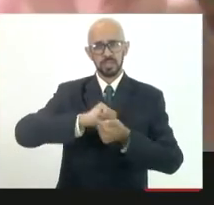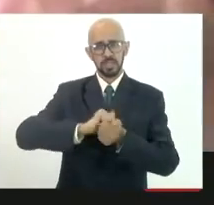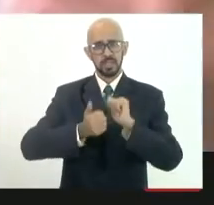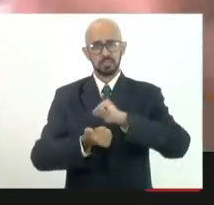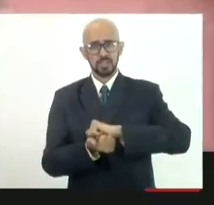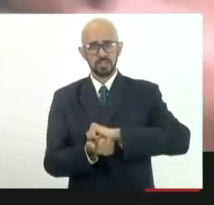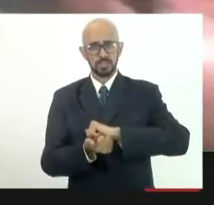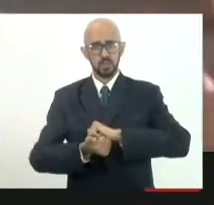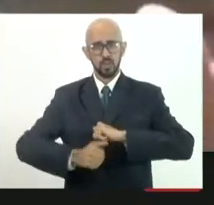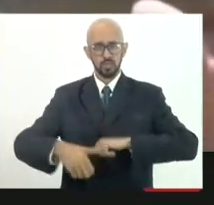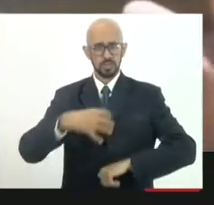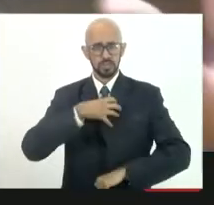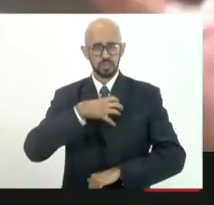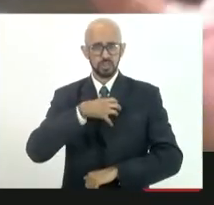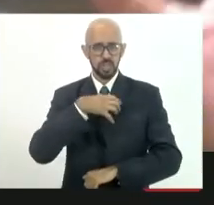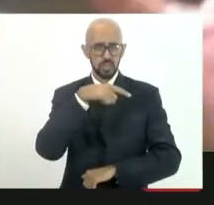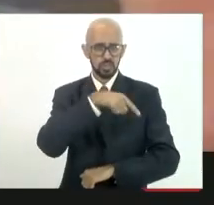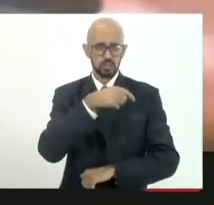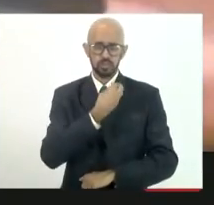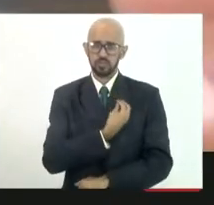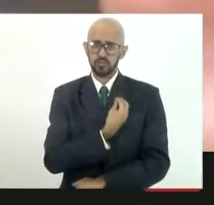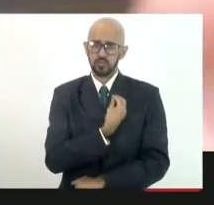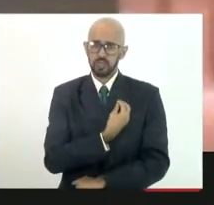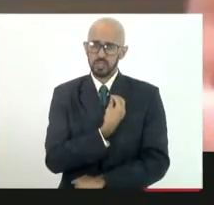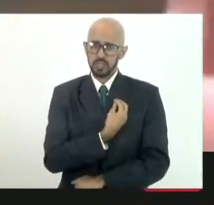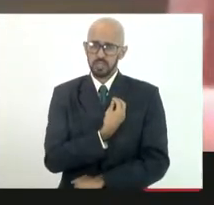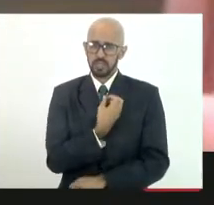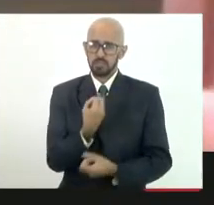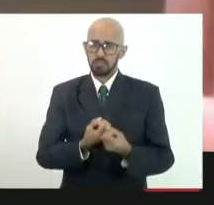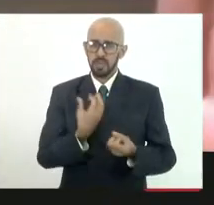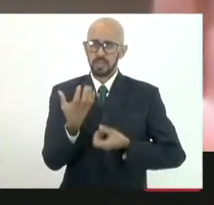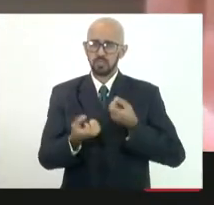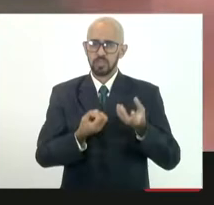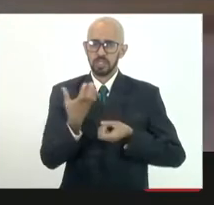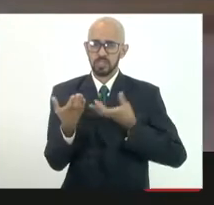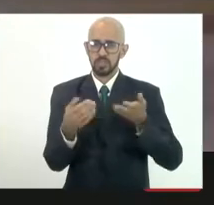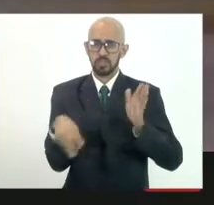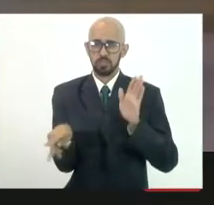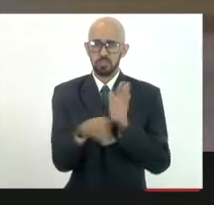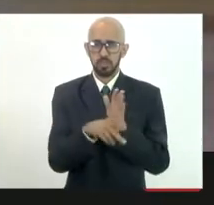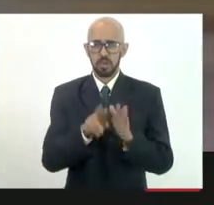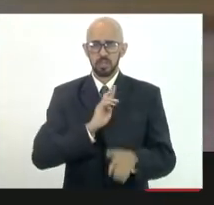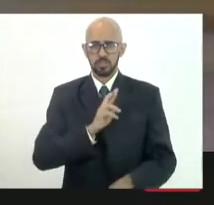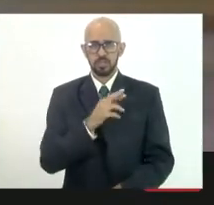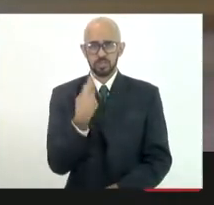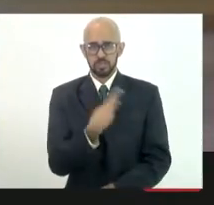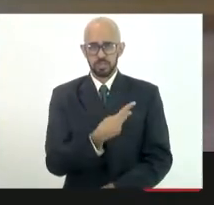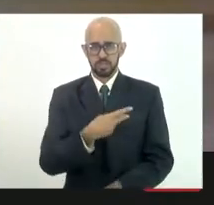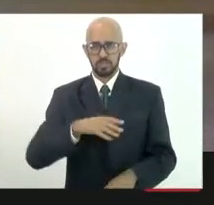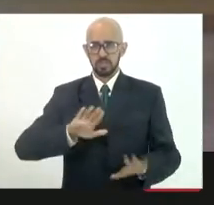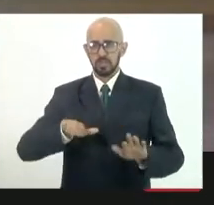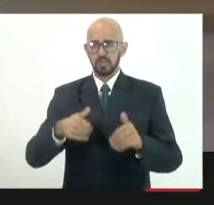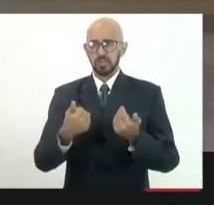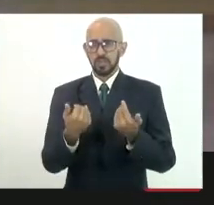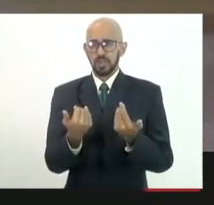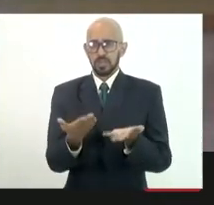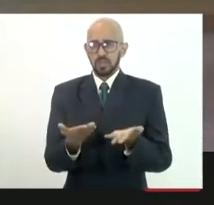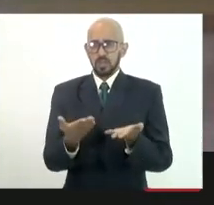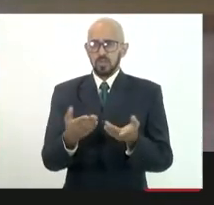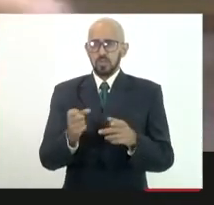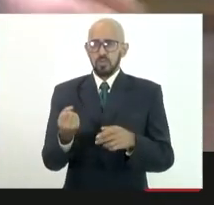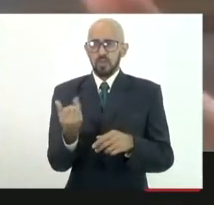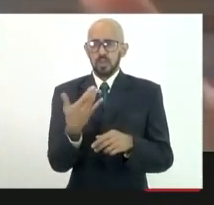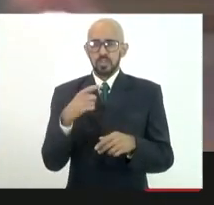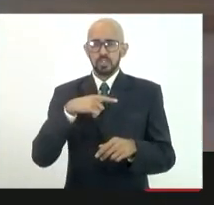vida e de manifestação a um determinado modelo pré-estabelecido. Então, quando nós lidamos com